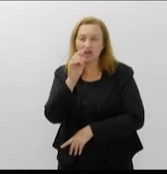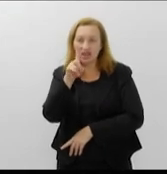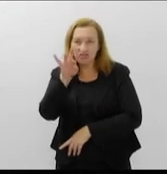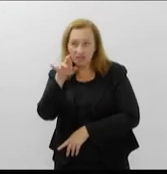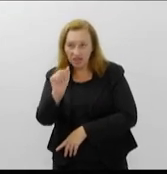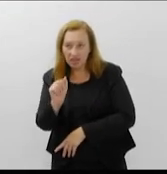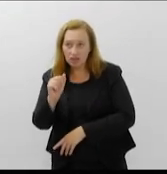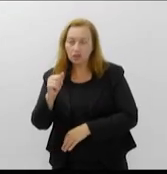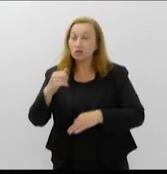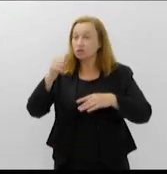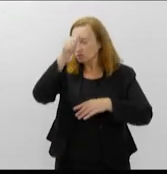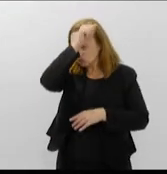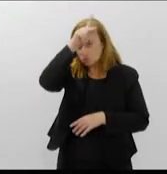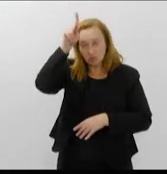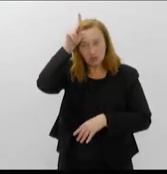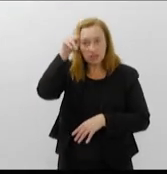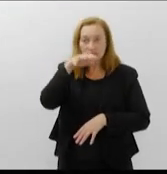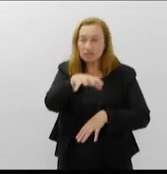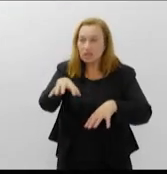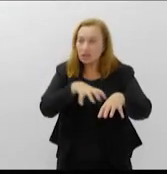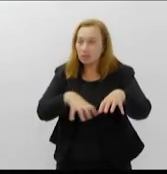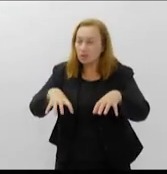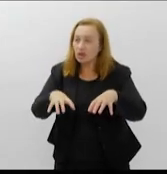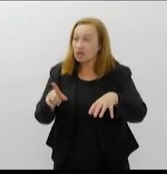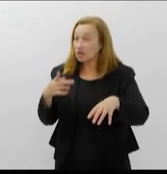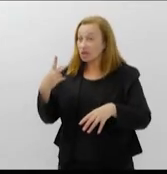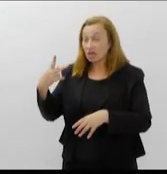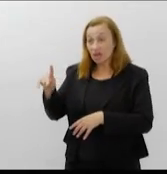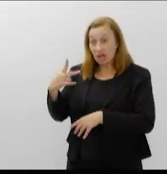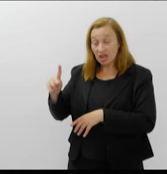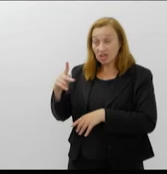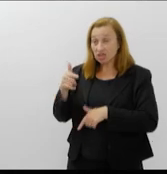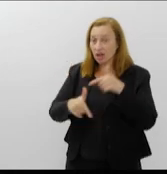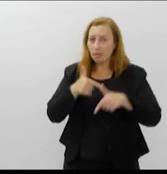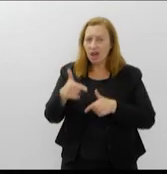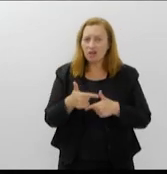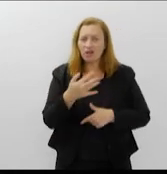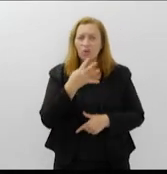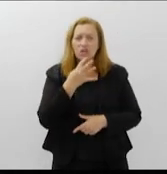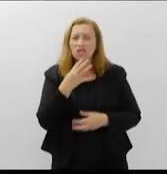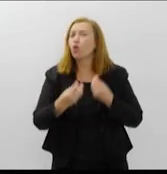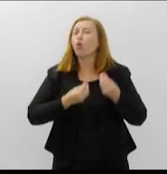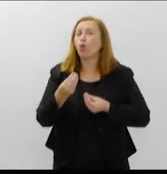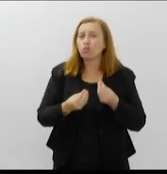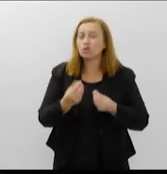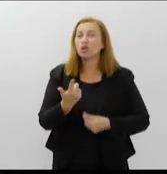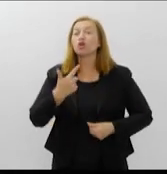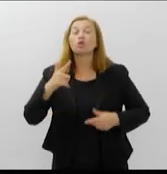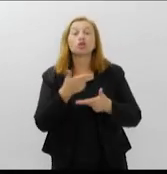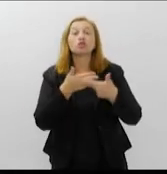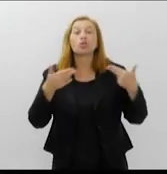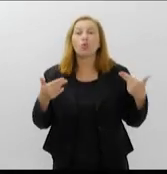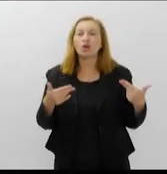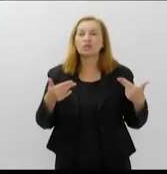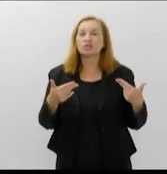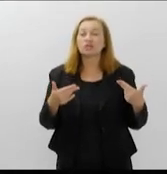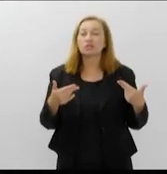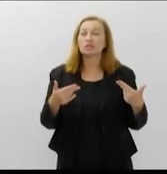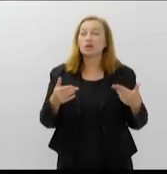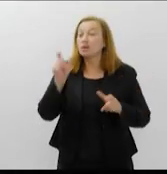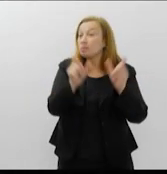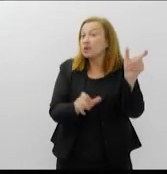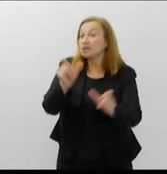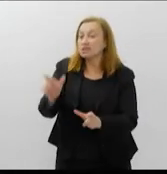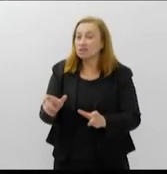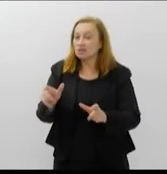dos municípios que eles atendem, o que mais eles vão conhecer? E outra coisa, são pessoas simpáticas, são